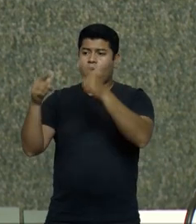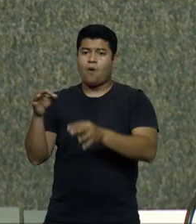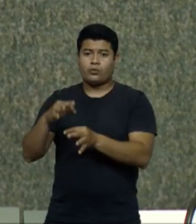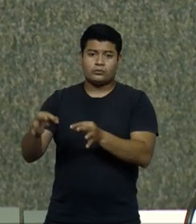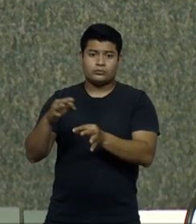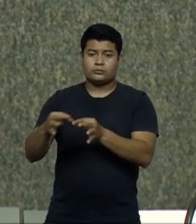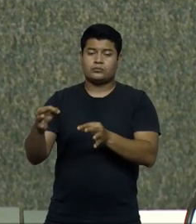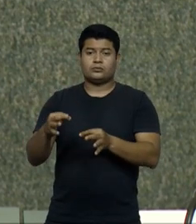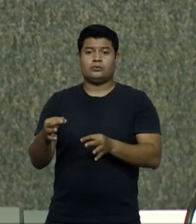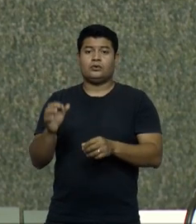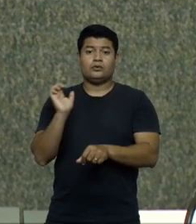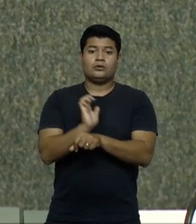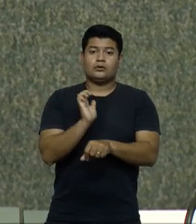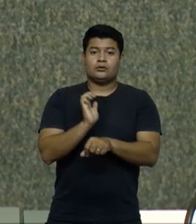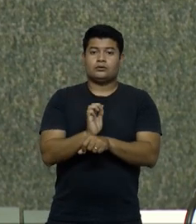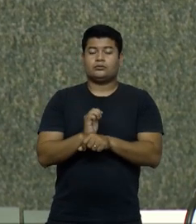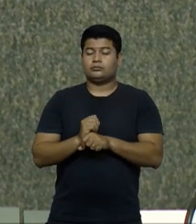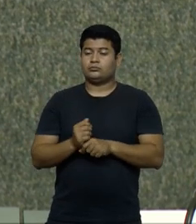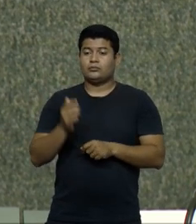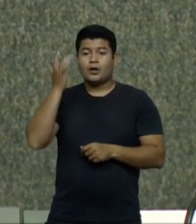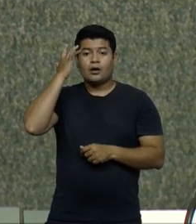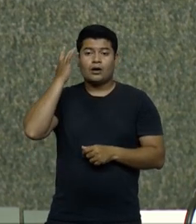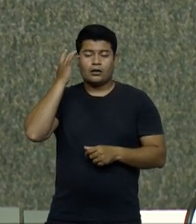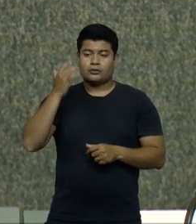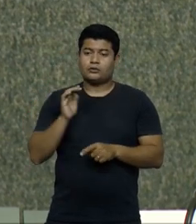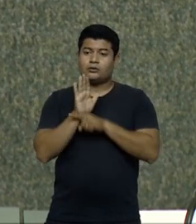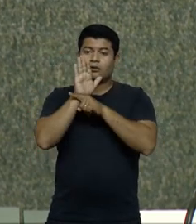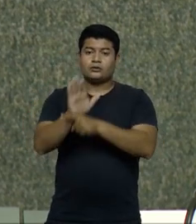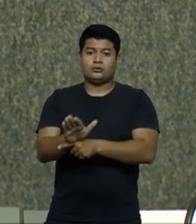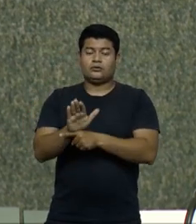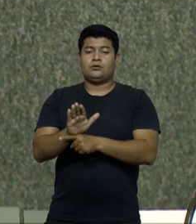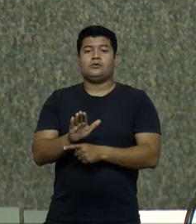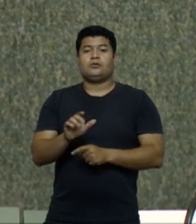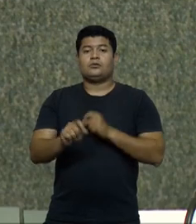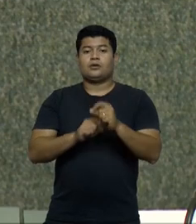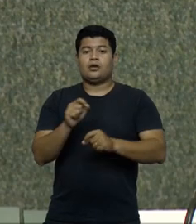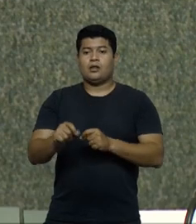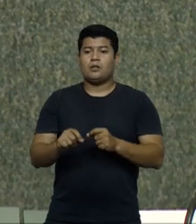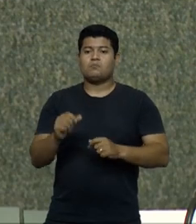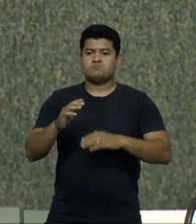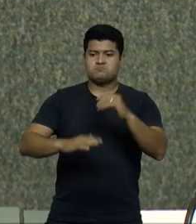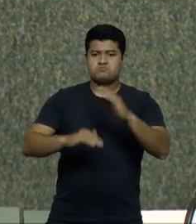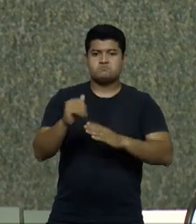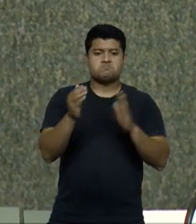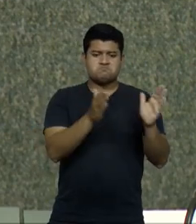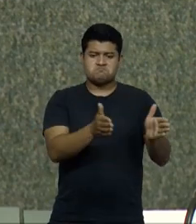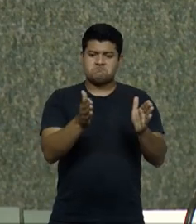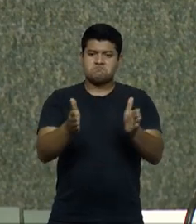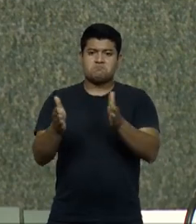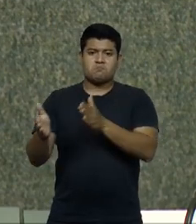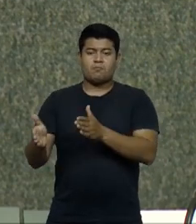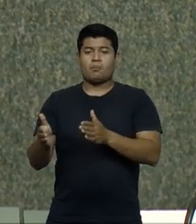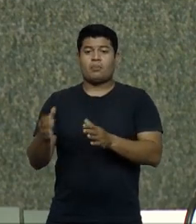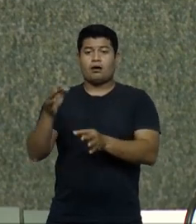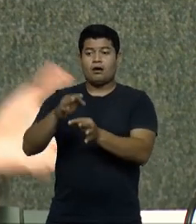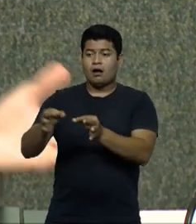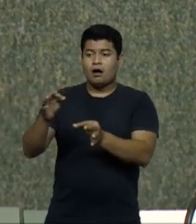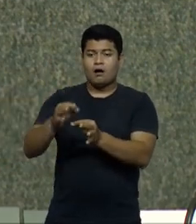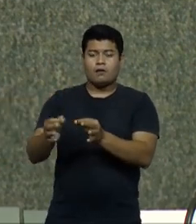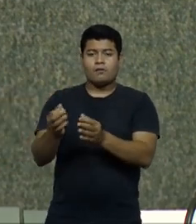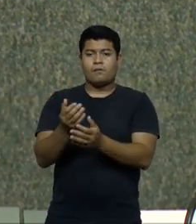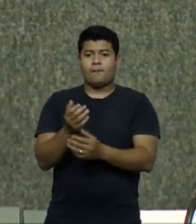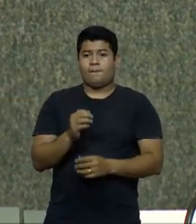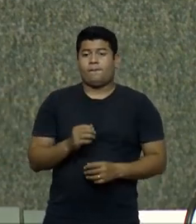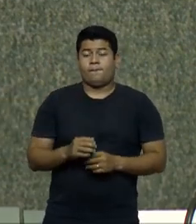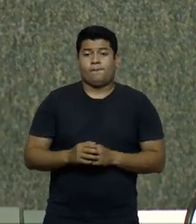uma atuação muito a coordenada é uma atuação muito efetiva das inscrições e tem